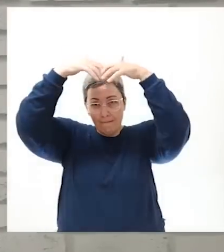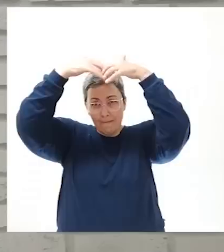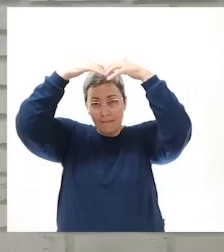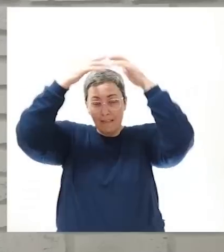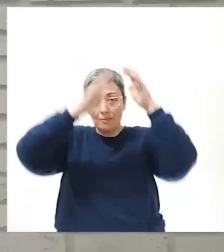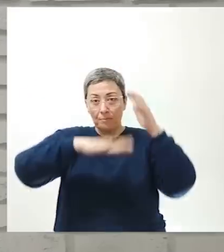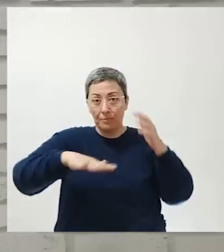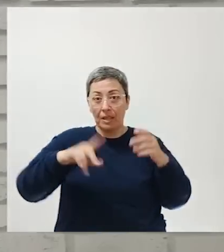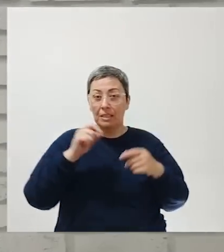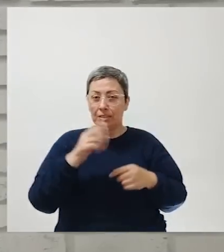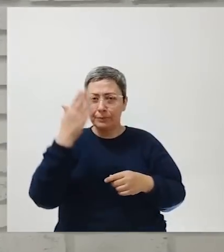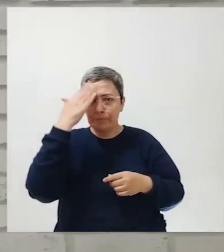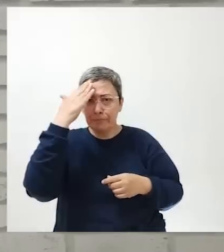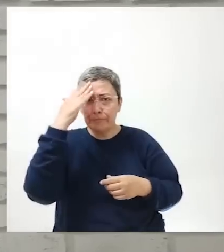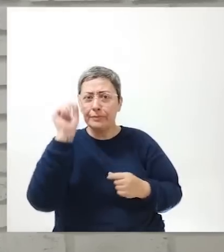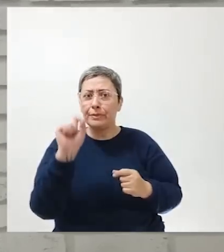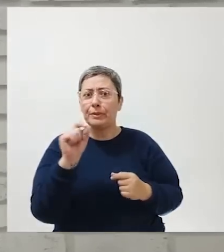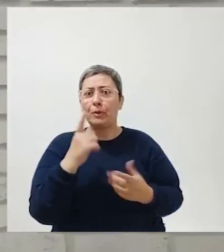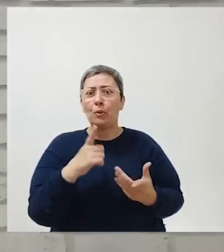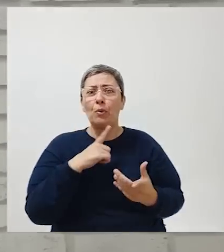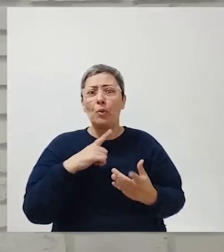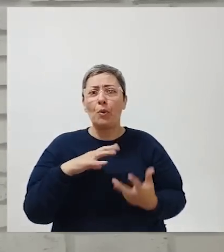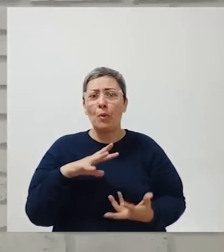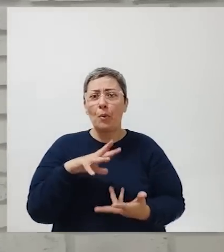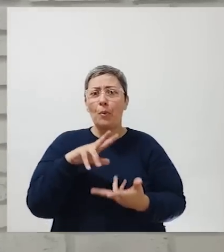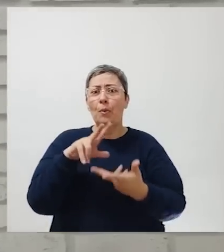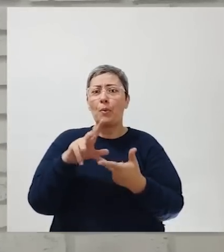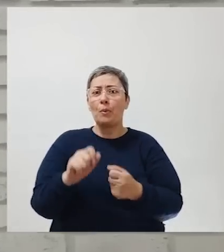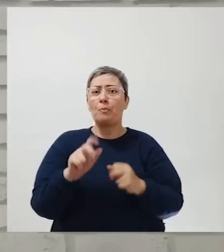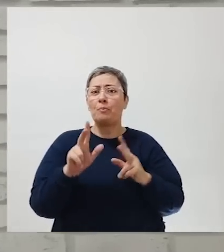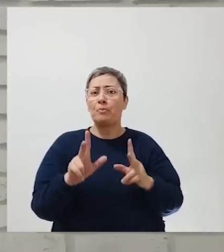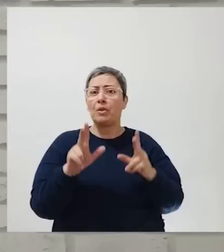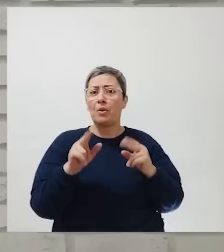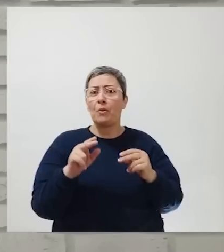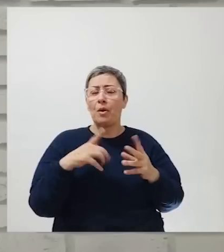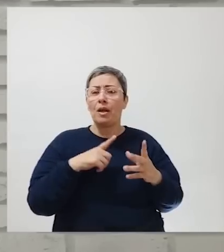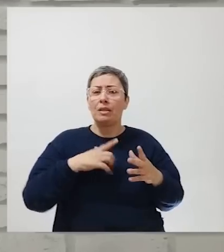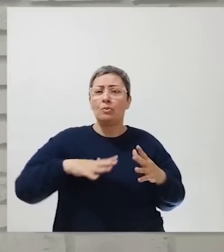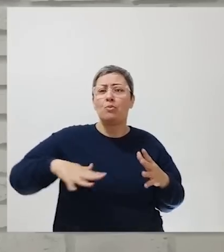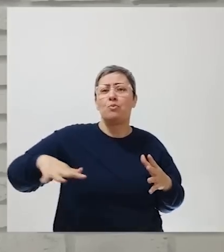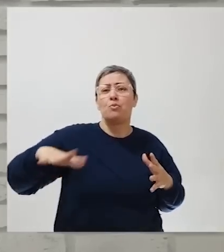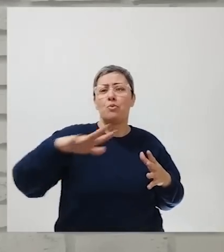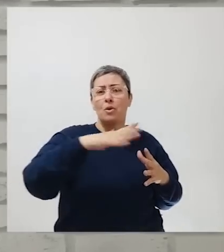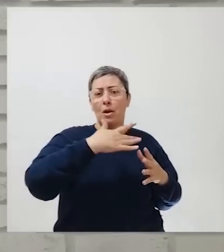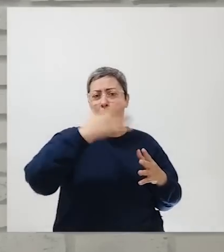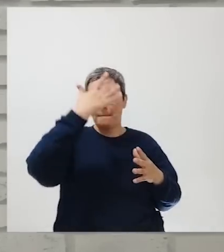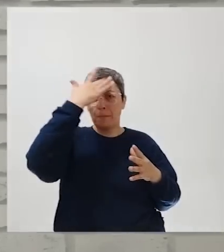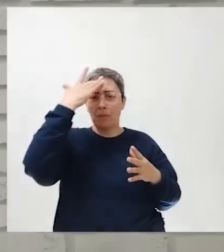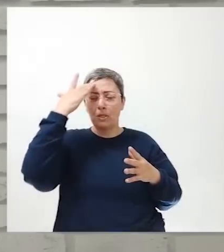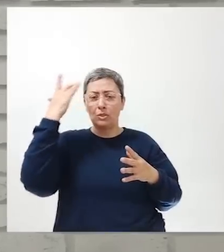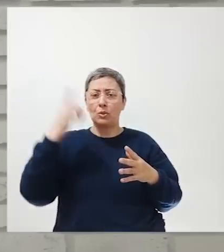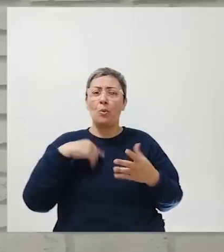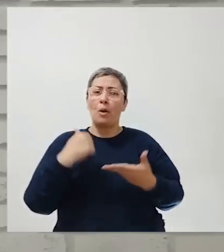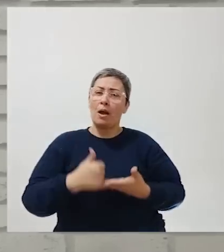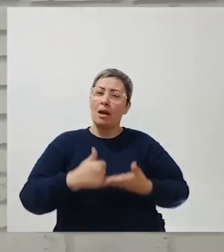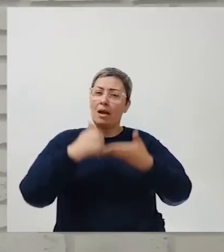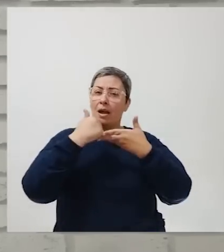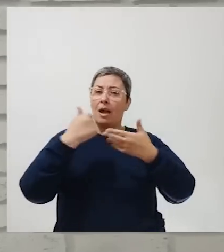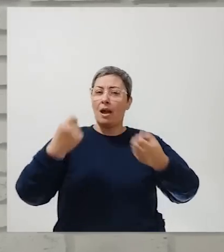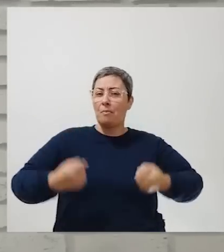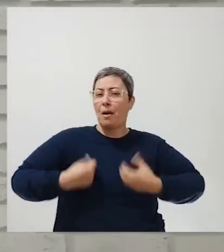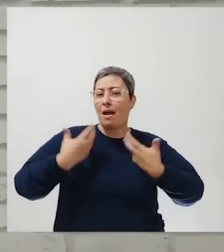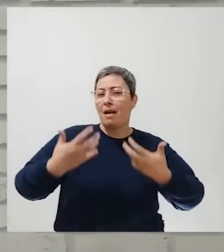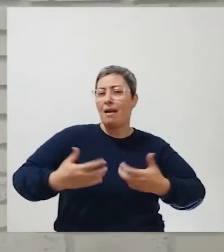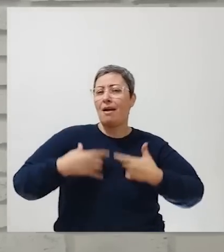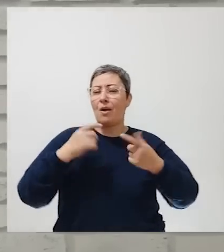Sabe por quê? Já pensou se o mundo fosse povoado por pessoas que conservaram a sua